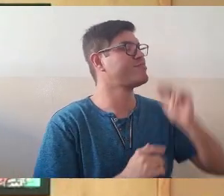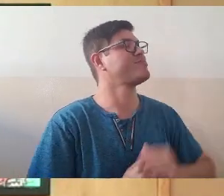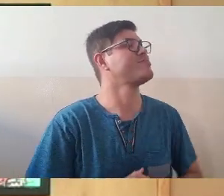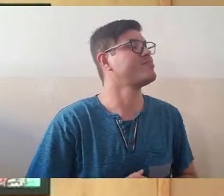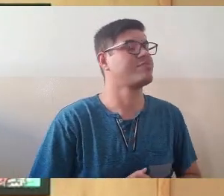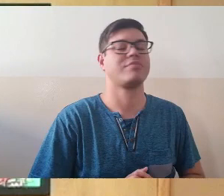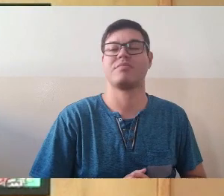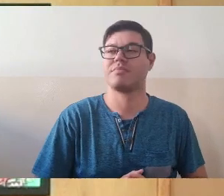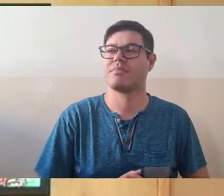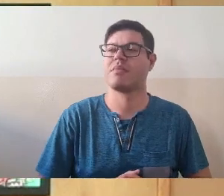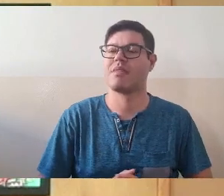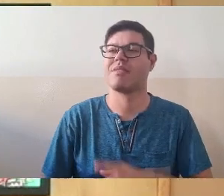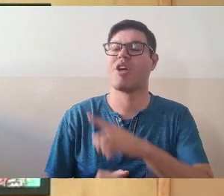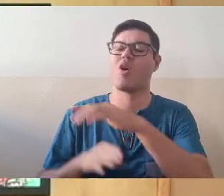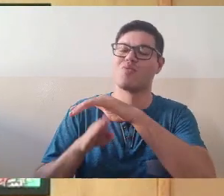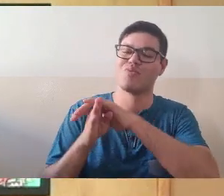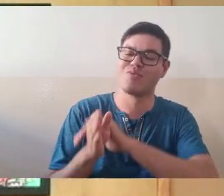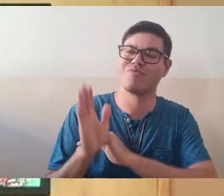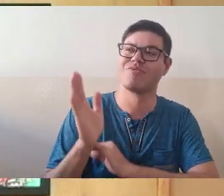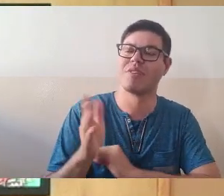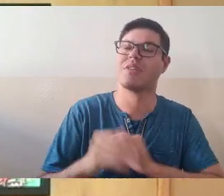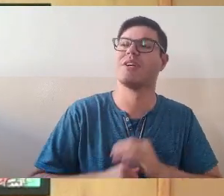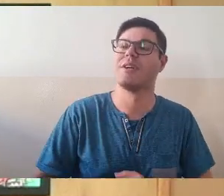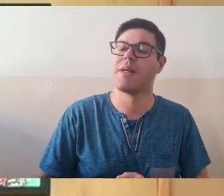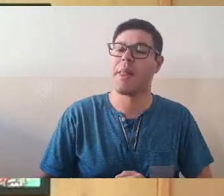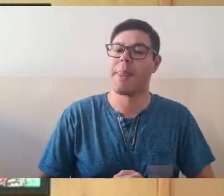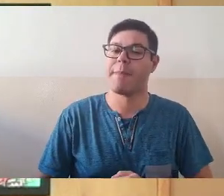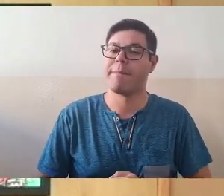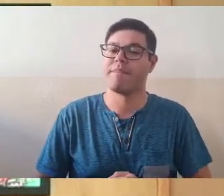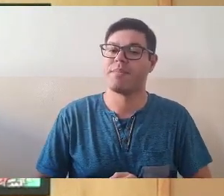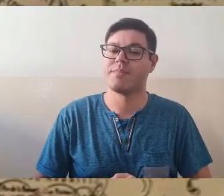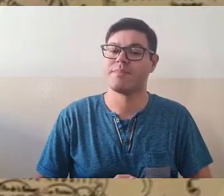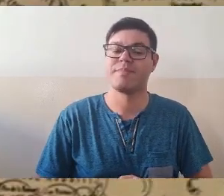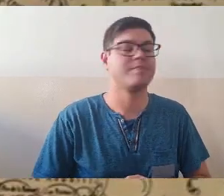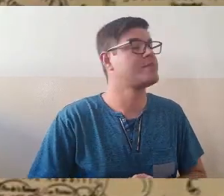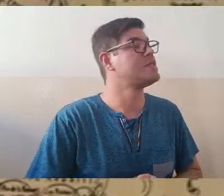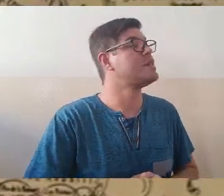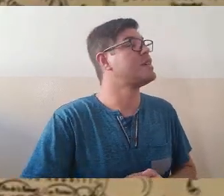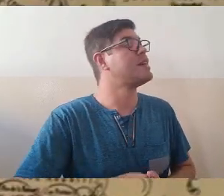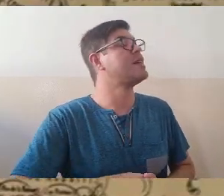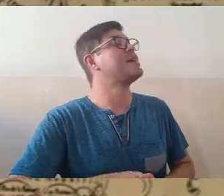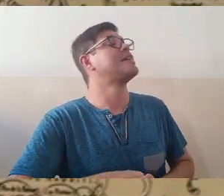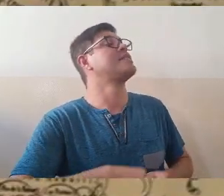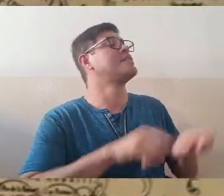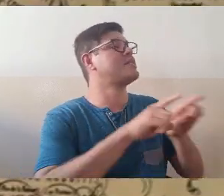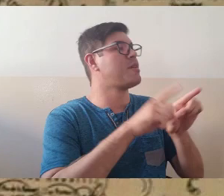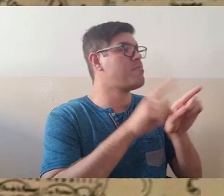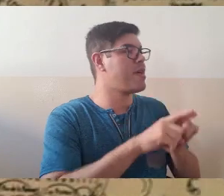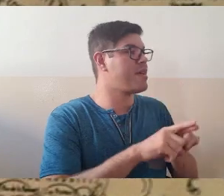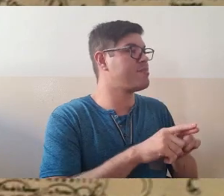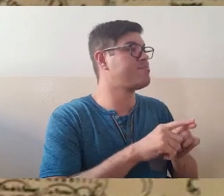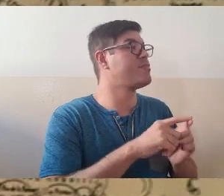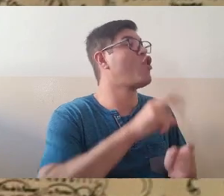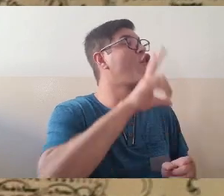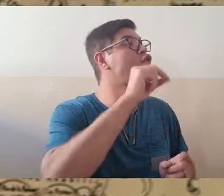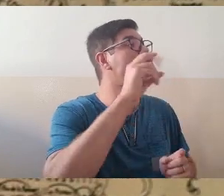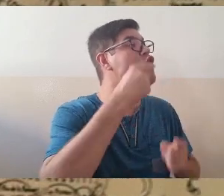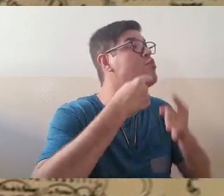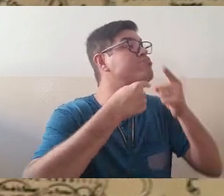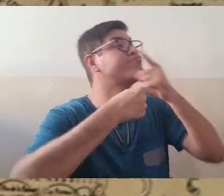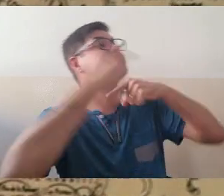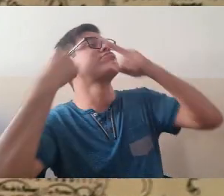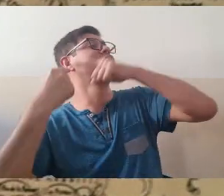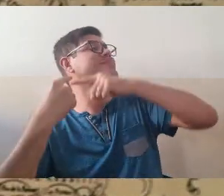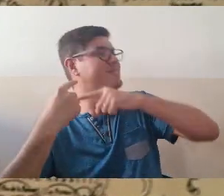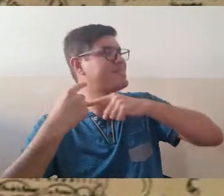que renomearam, digamos assim. O meu bisavô, João Alfredo Graffi, o João Alfredo Graffi Serralheiro, da Rua Santa Cruz,